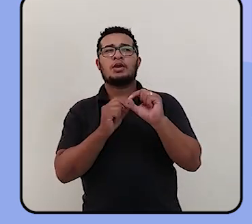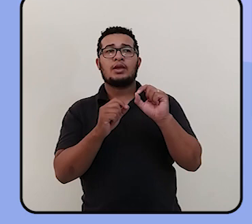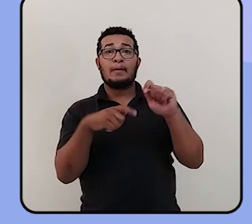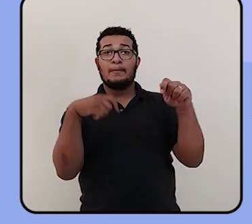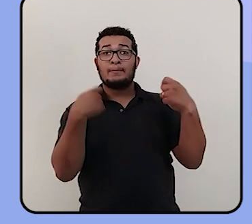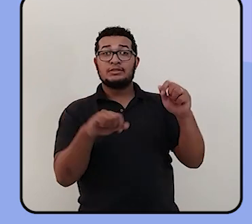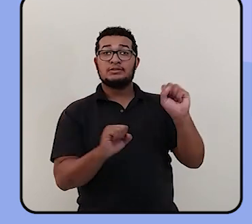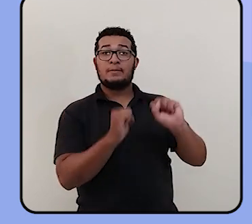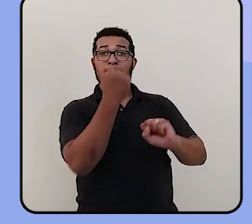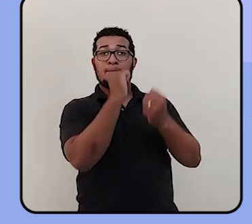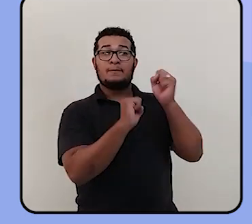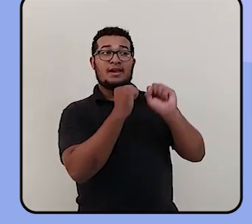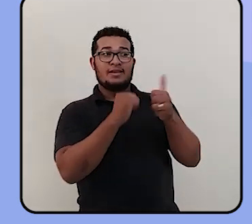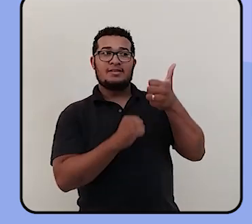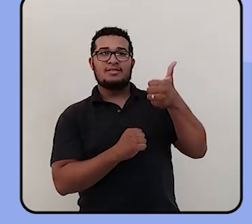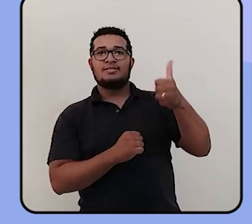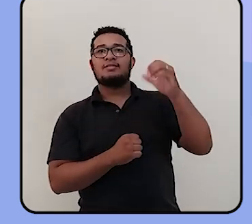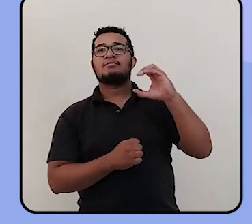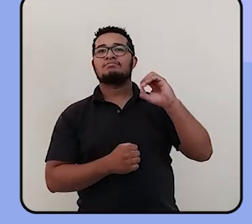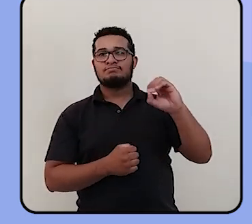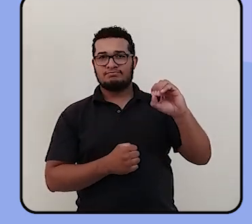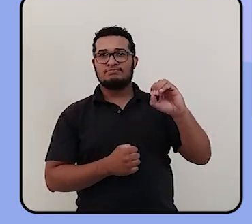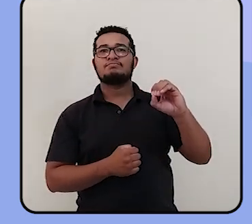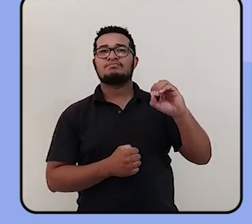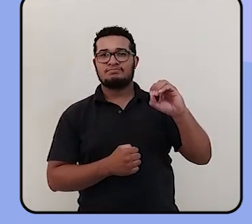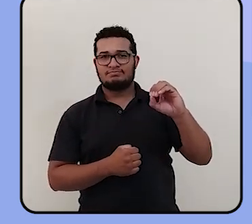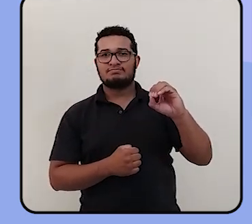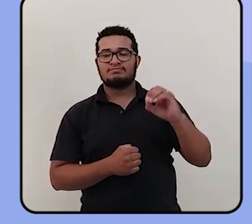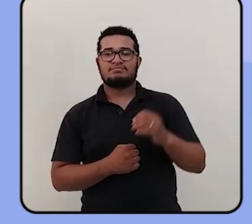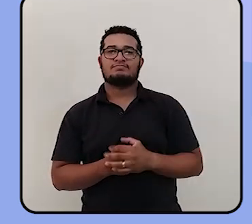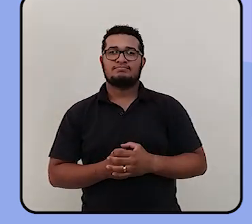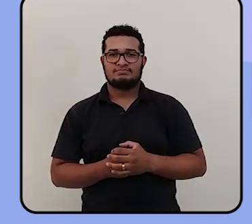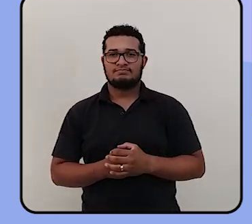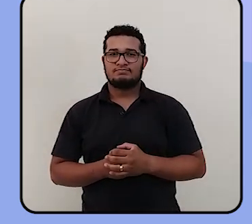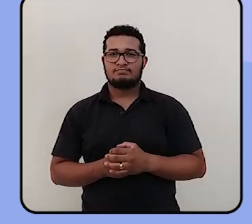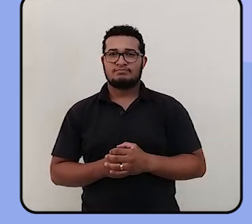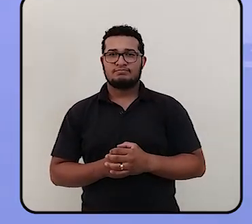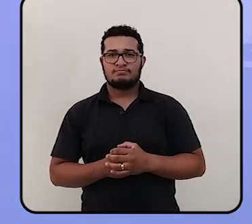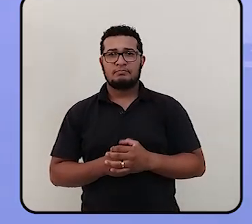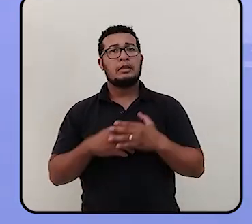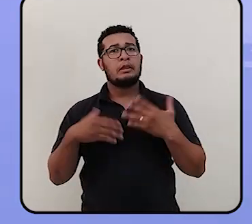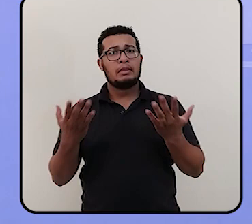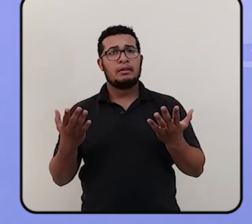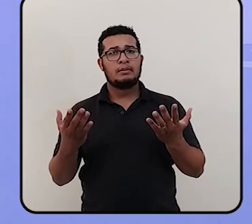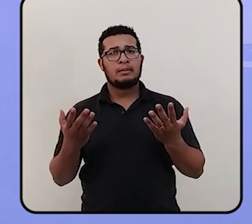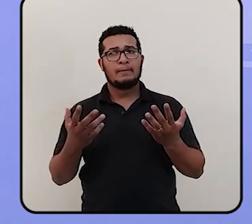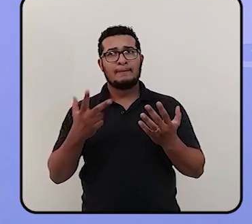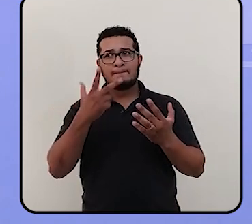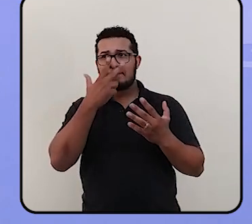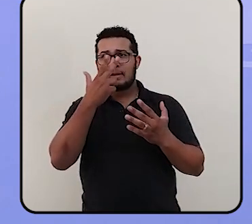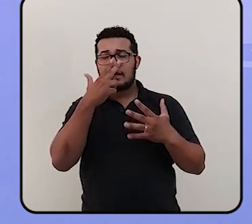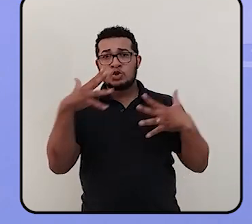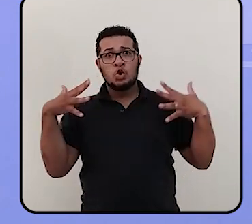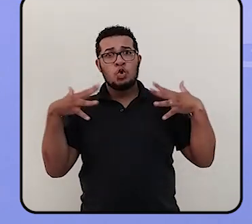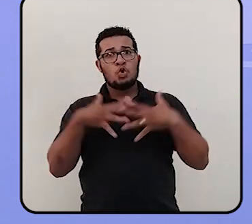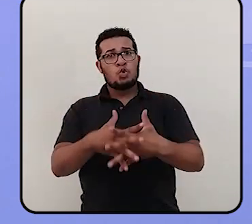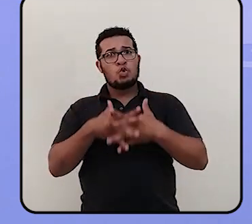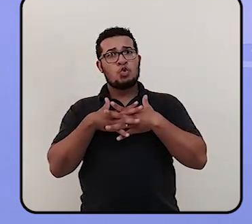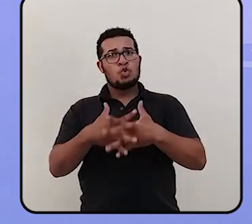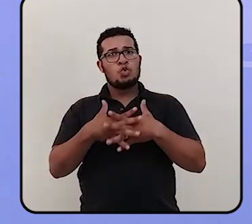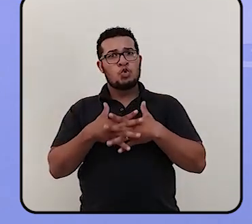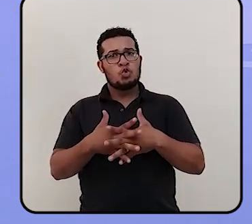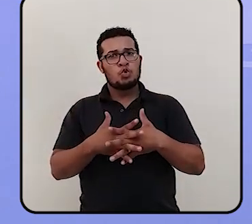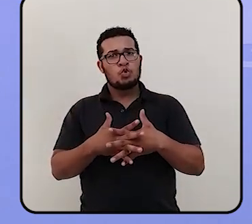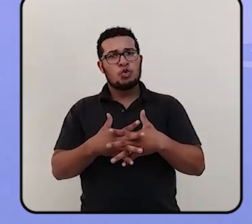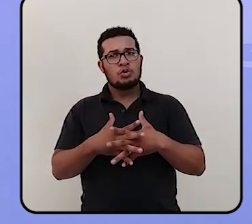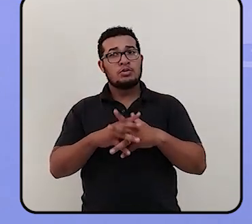então, dizer que serão necessárias 10 máquinas. E aí? Parece complicado, não